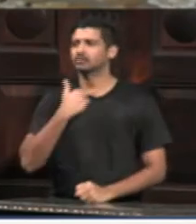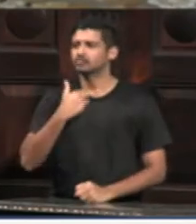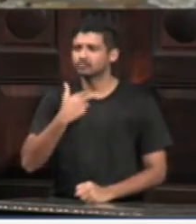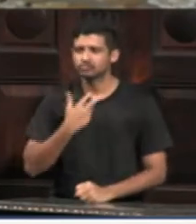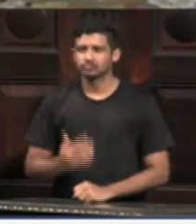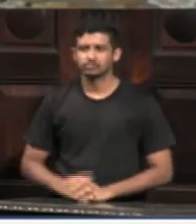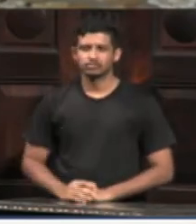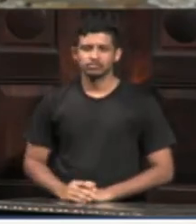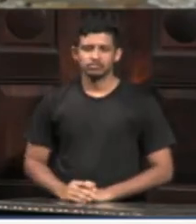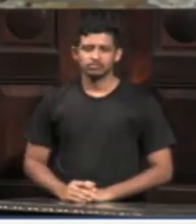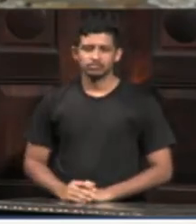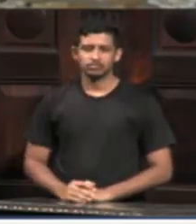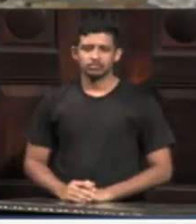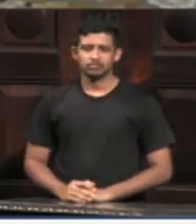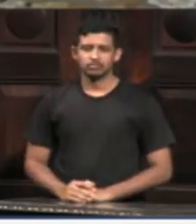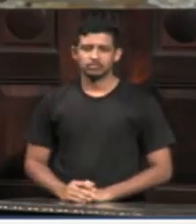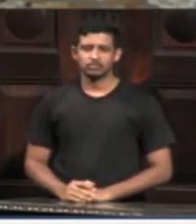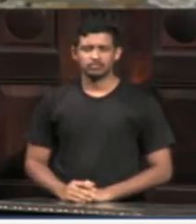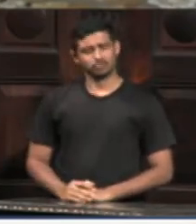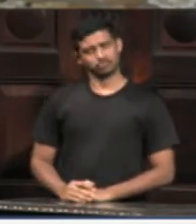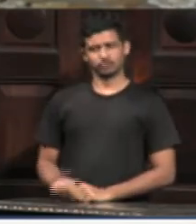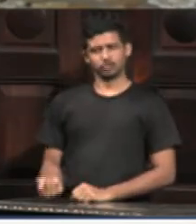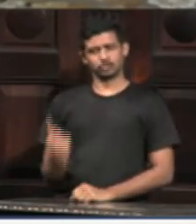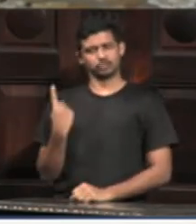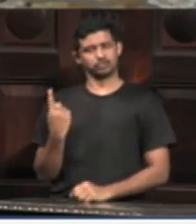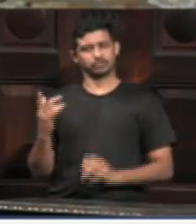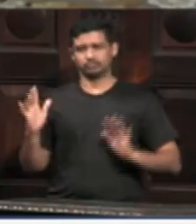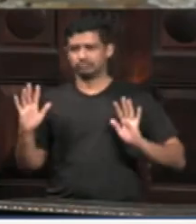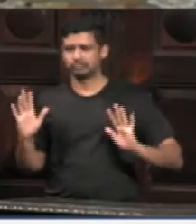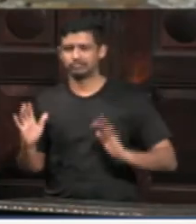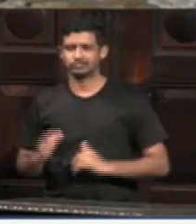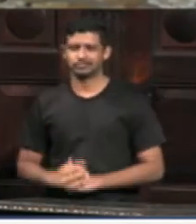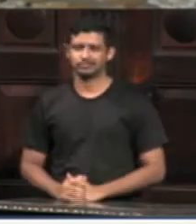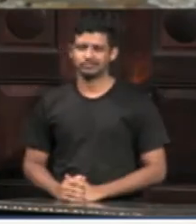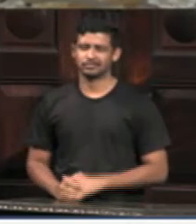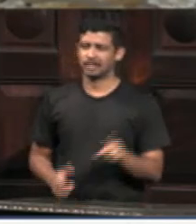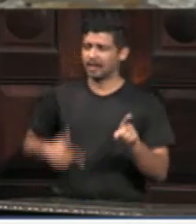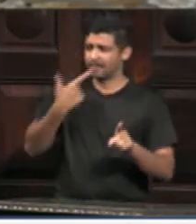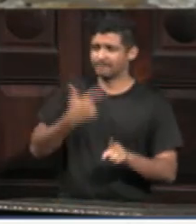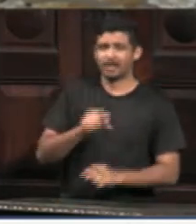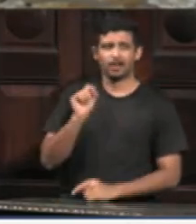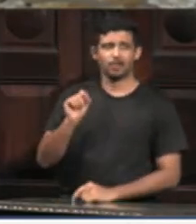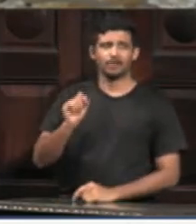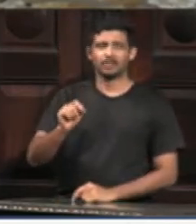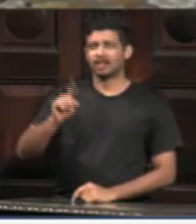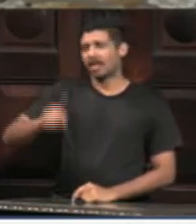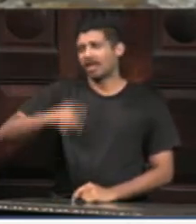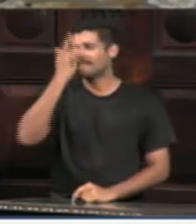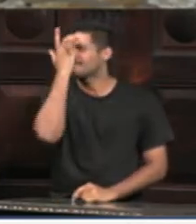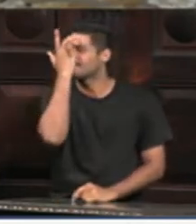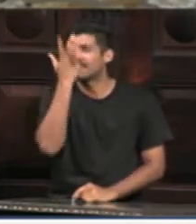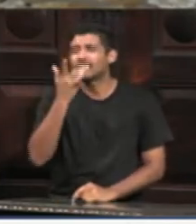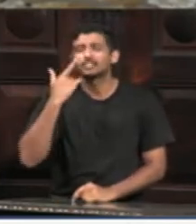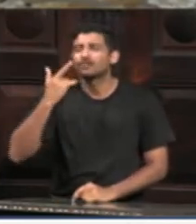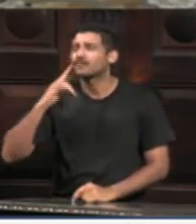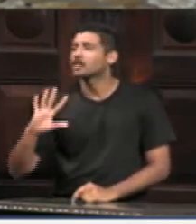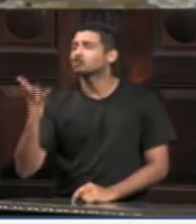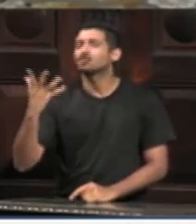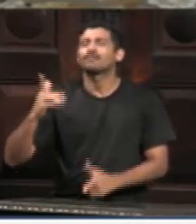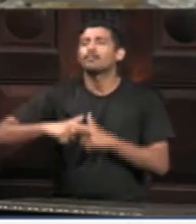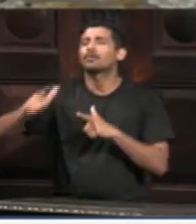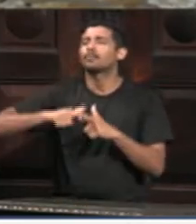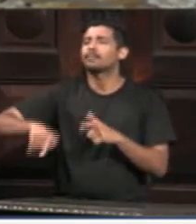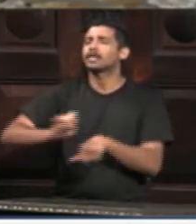nisso aí, Leomar? Tem alguma coisa de estranho. Já falou que é fácil resolver o problema do estado de